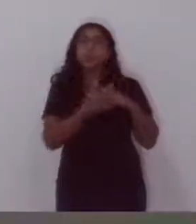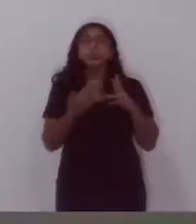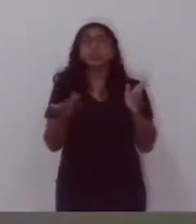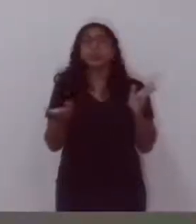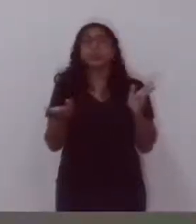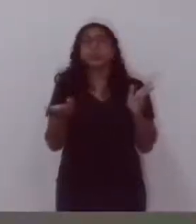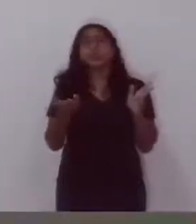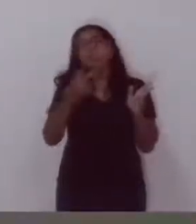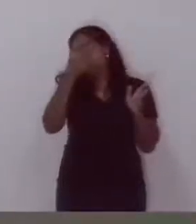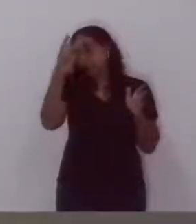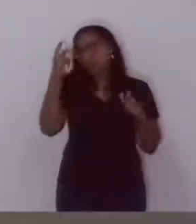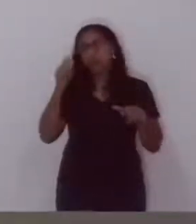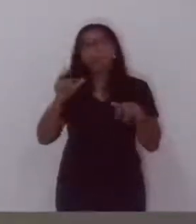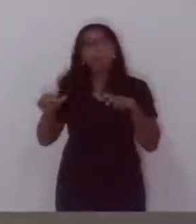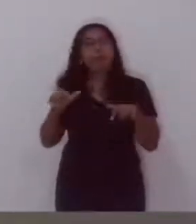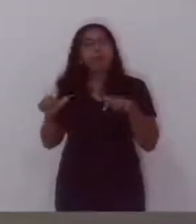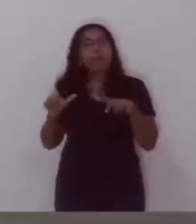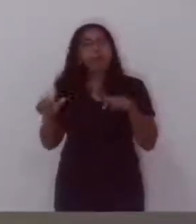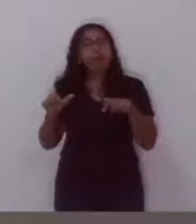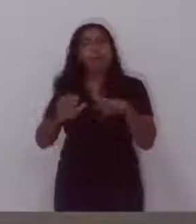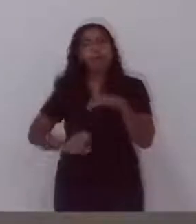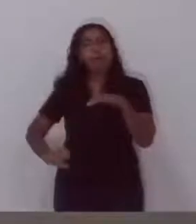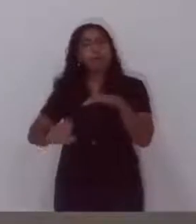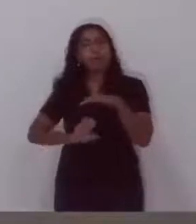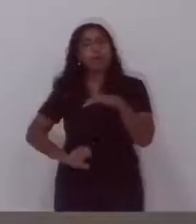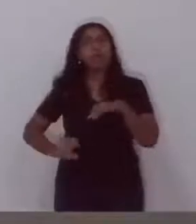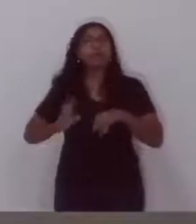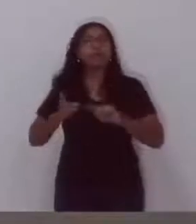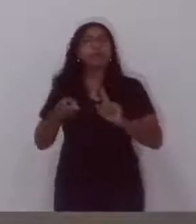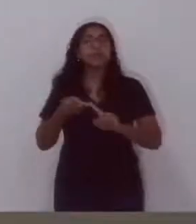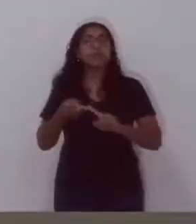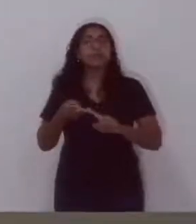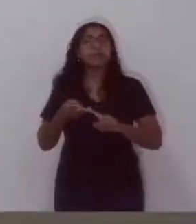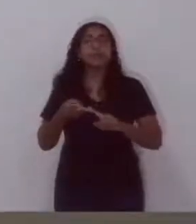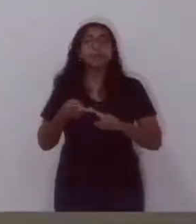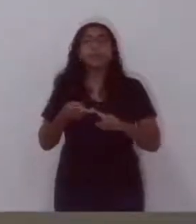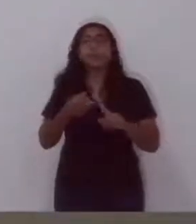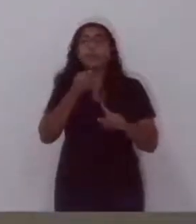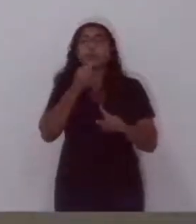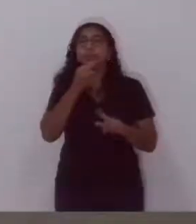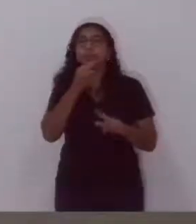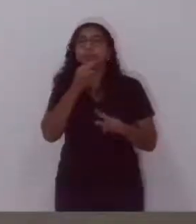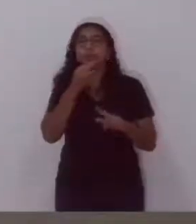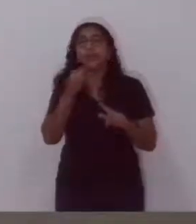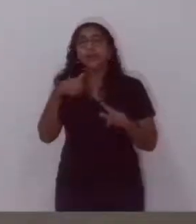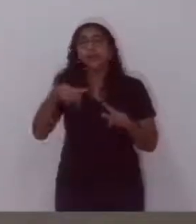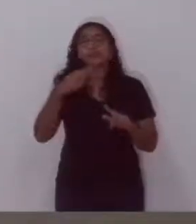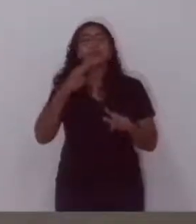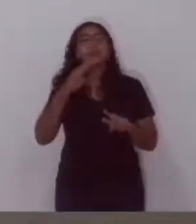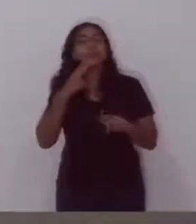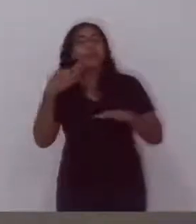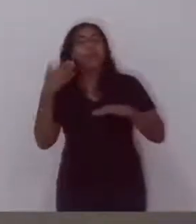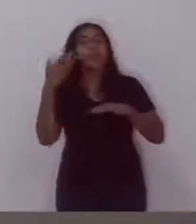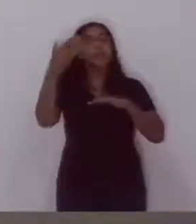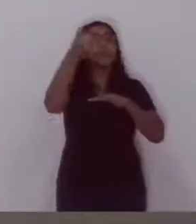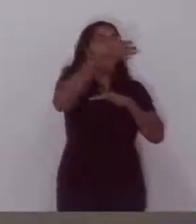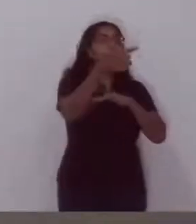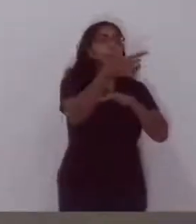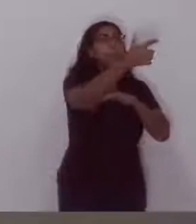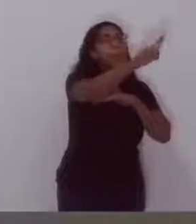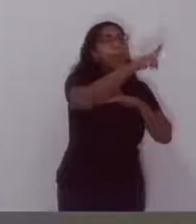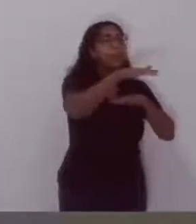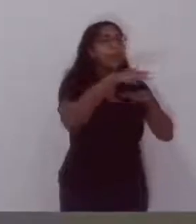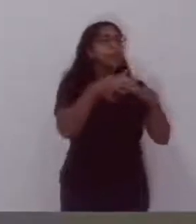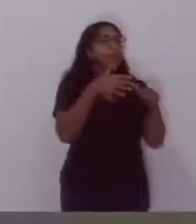do empregador ou do empregado também, que vai ter que sair da cidade de Vinhedo, ir até outra cidade para falar um pouco da